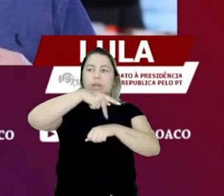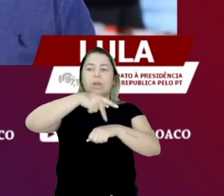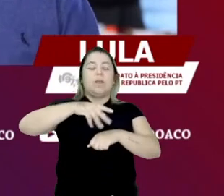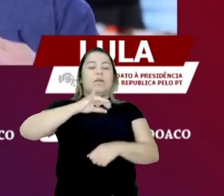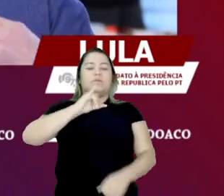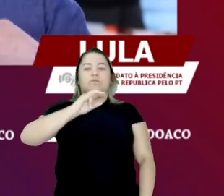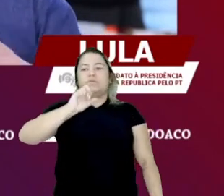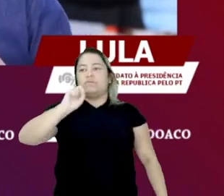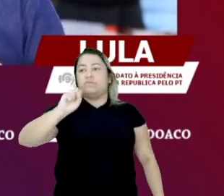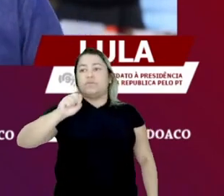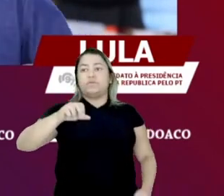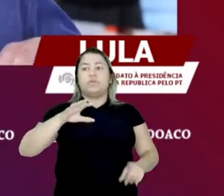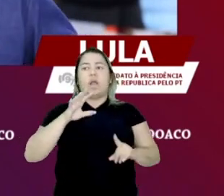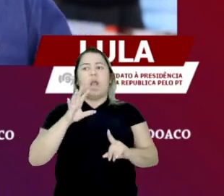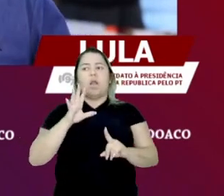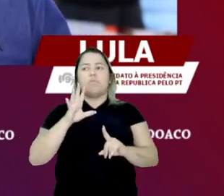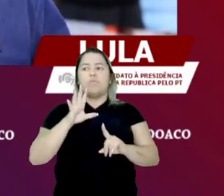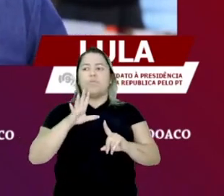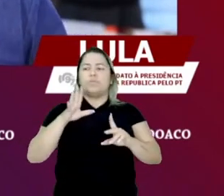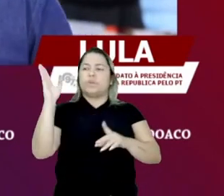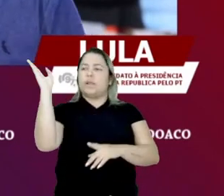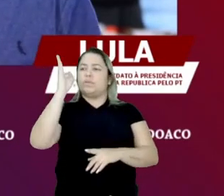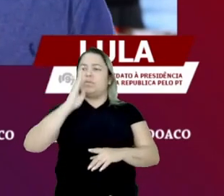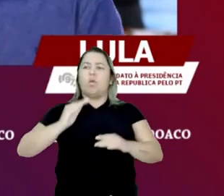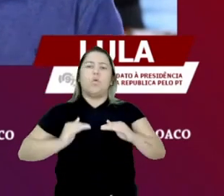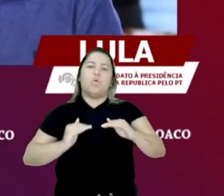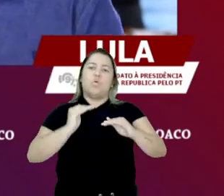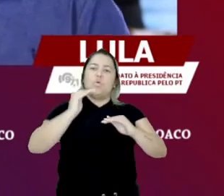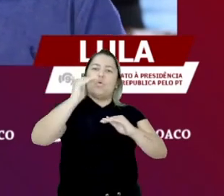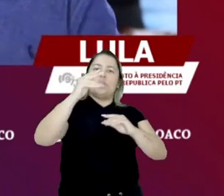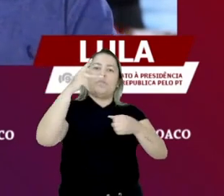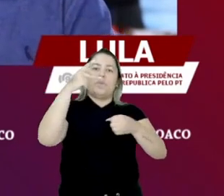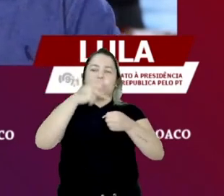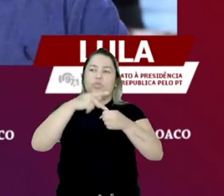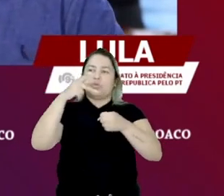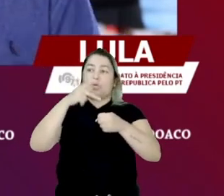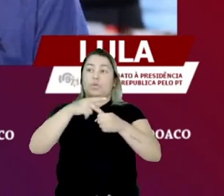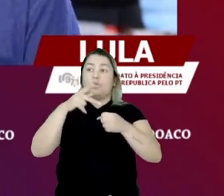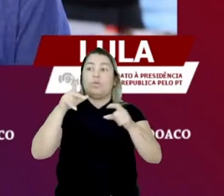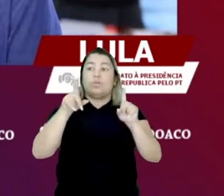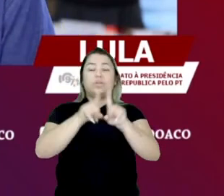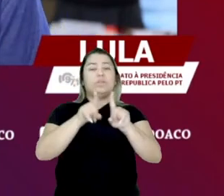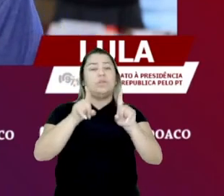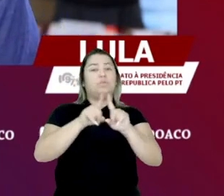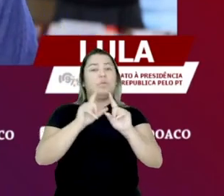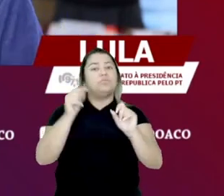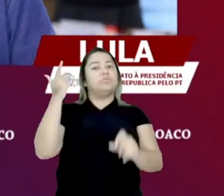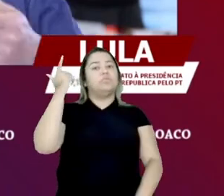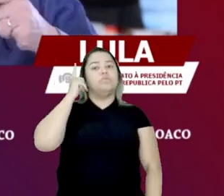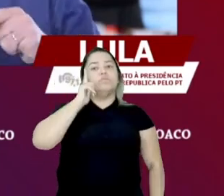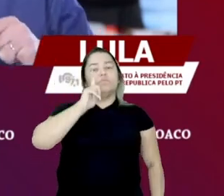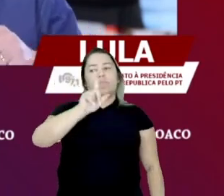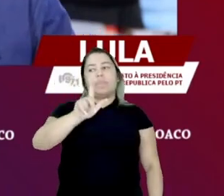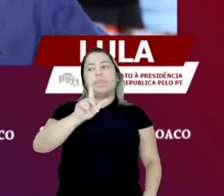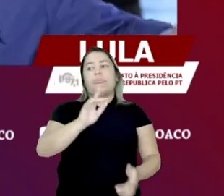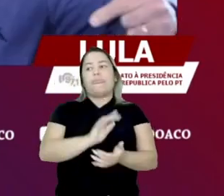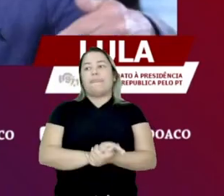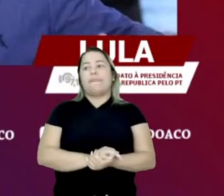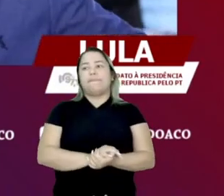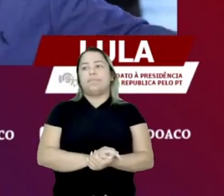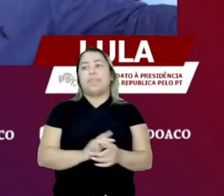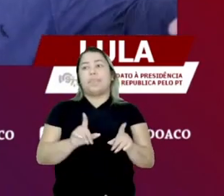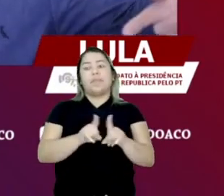da gente ser soberano sobre o nosso petróleo, ao invés da gente estar refinando 100% do combustível e vender ele